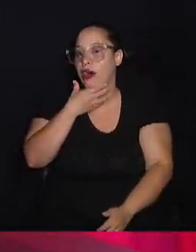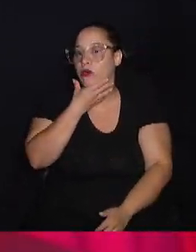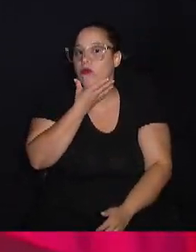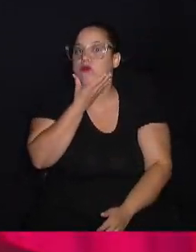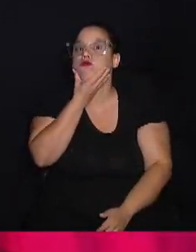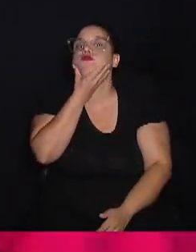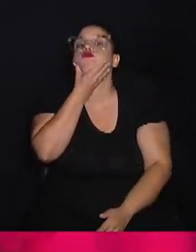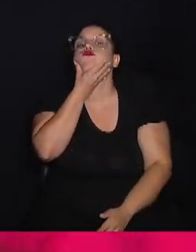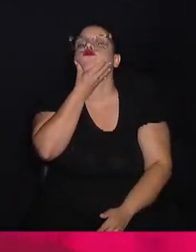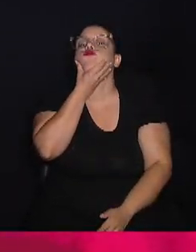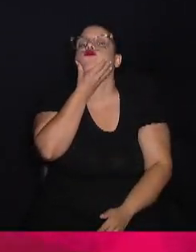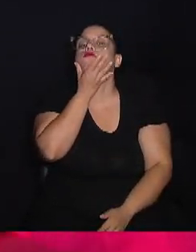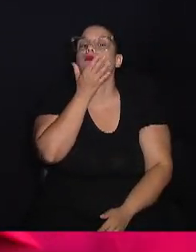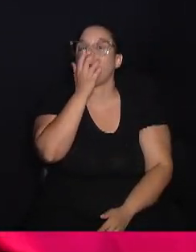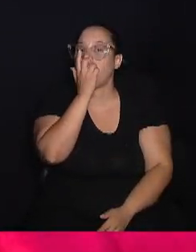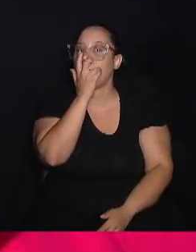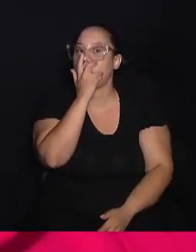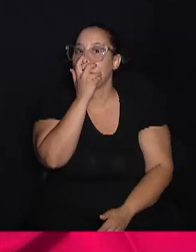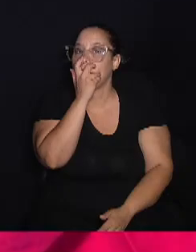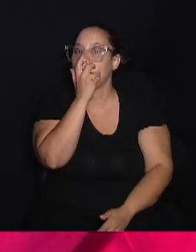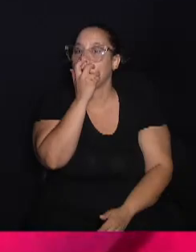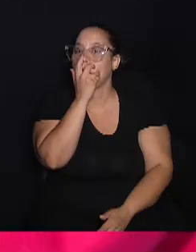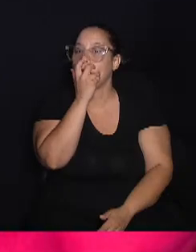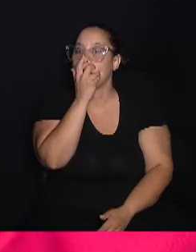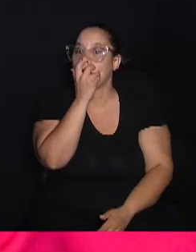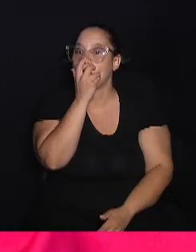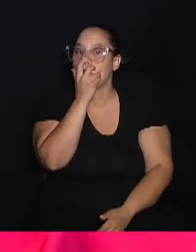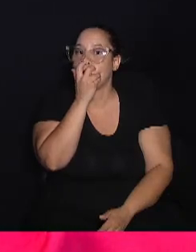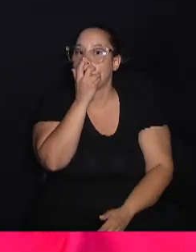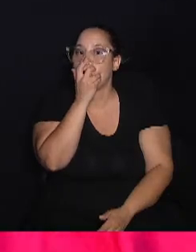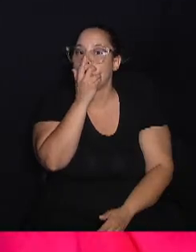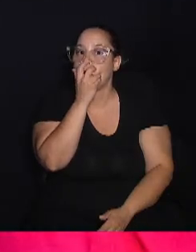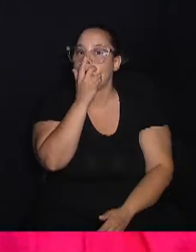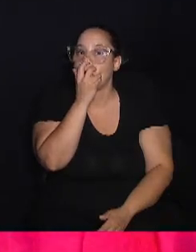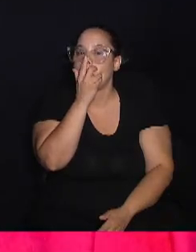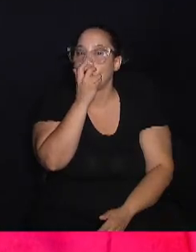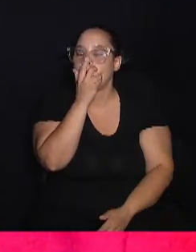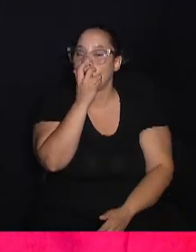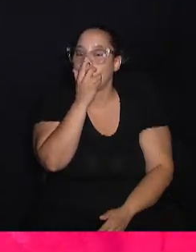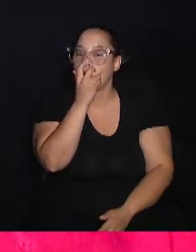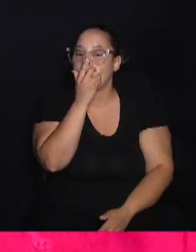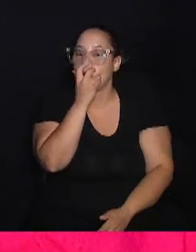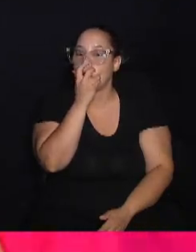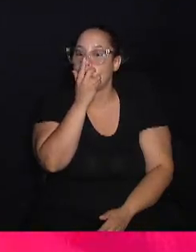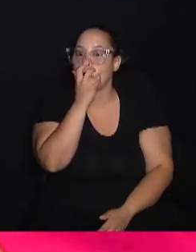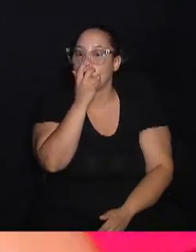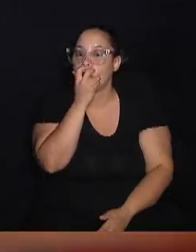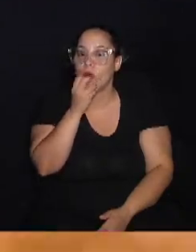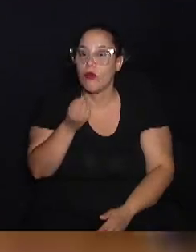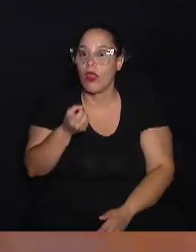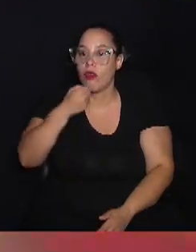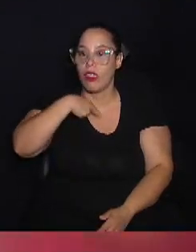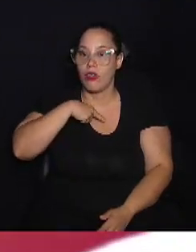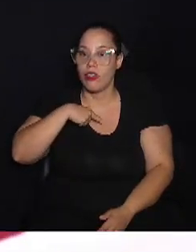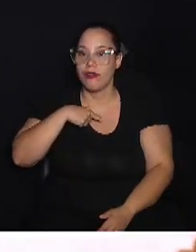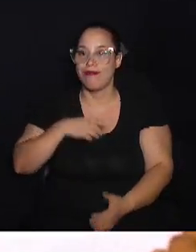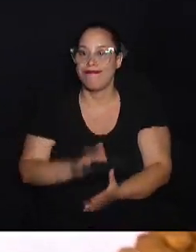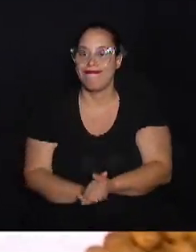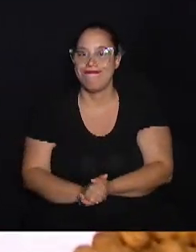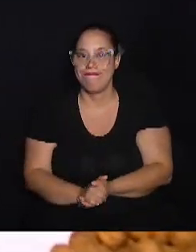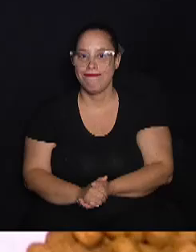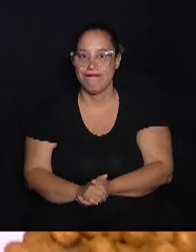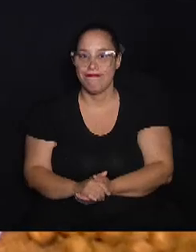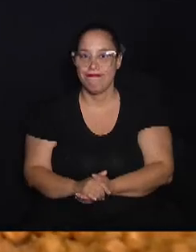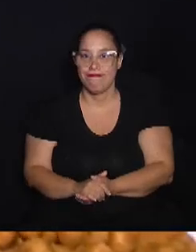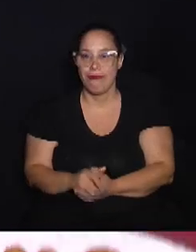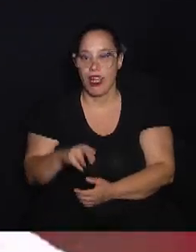boquinha muito bem e fazer esse movimento no Narizinho ela vai deglutir tá certo aqui a gente tem raçãozinha